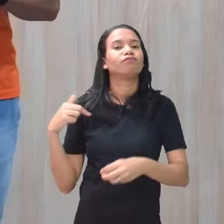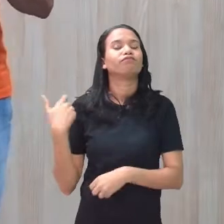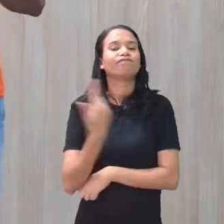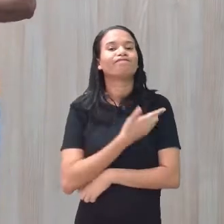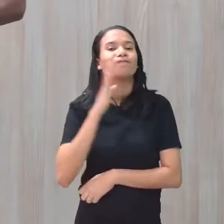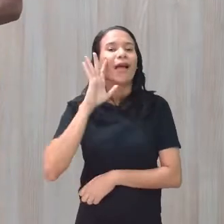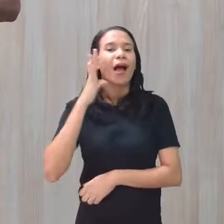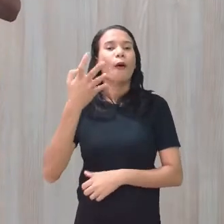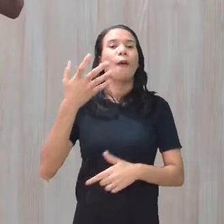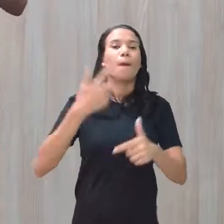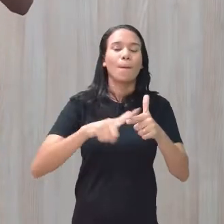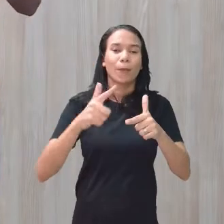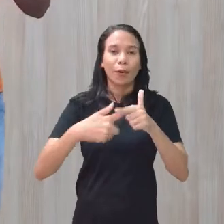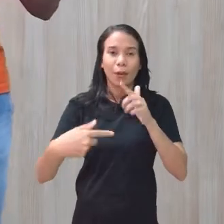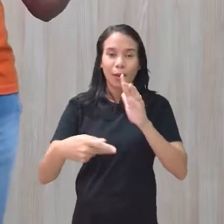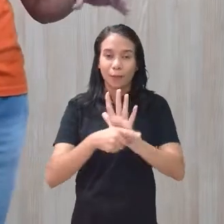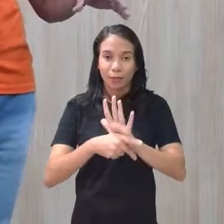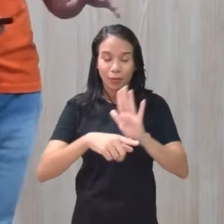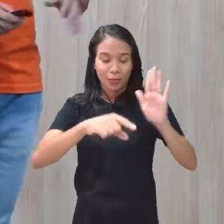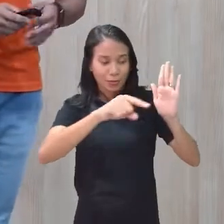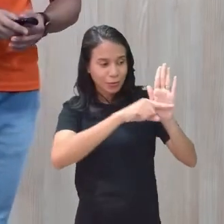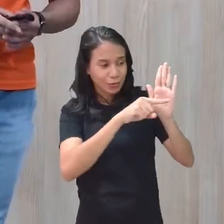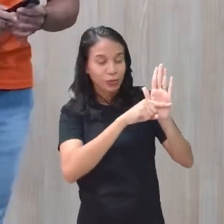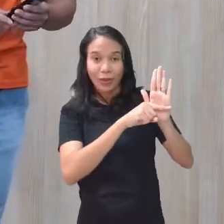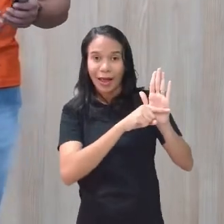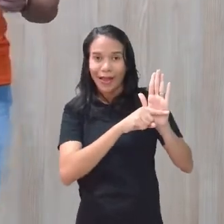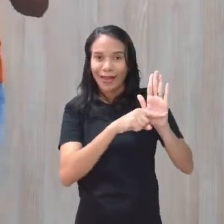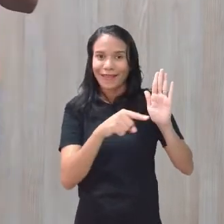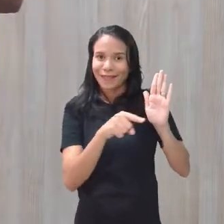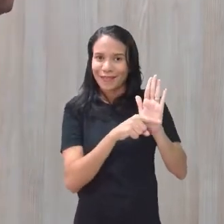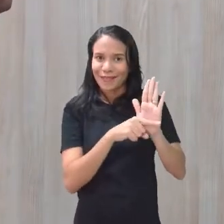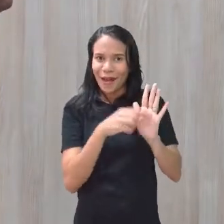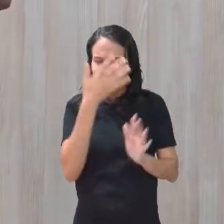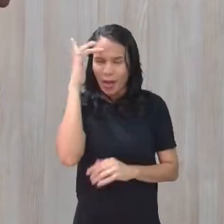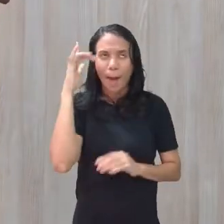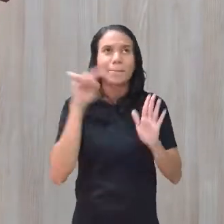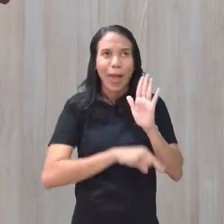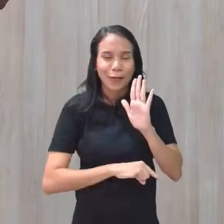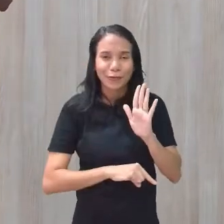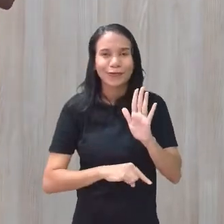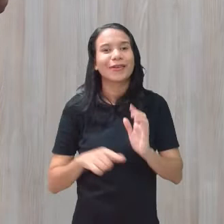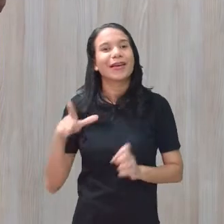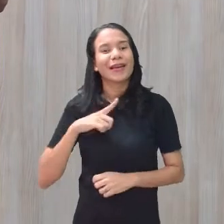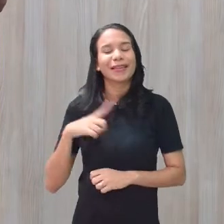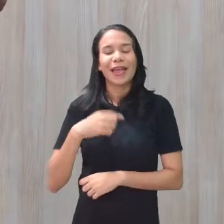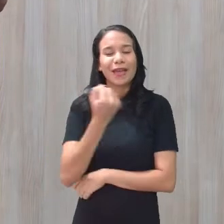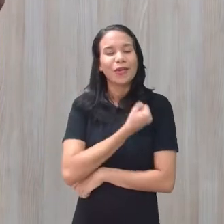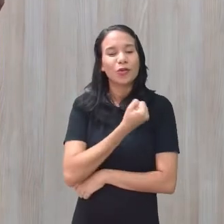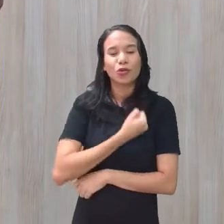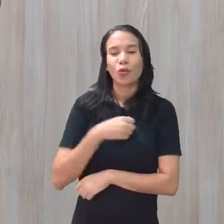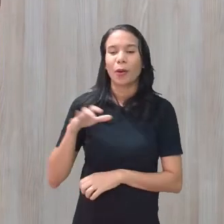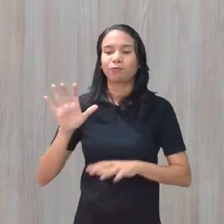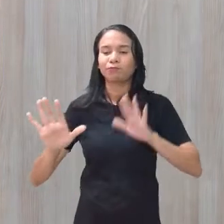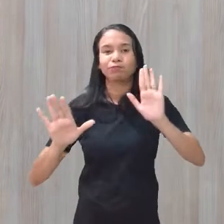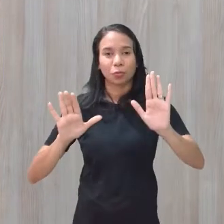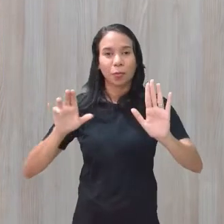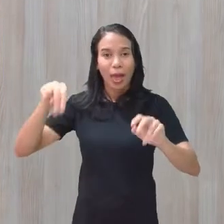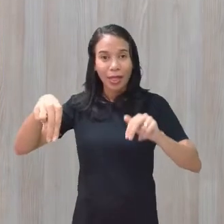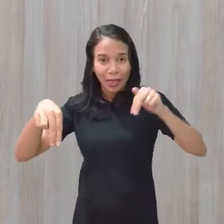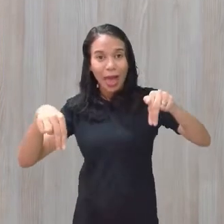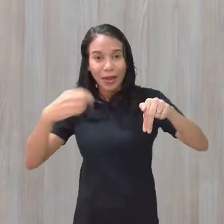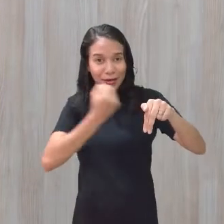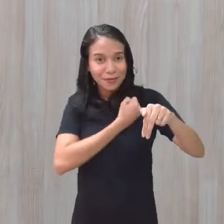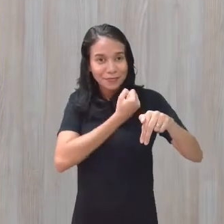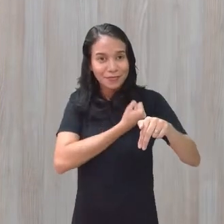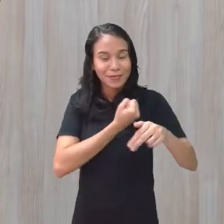o problema da subtração. Então, agora, ó, se você pegar dois números inteiros,